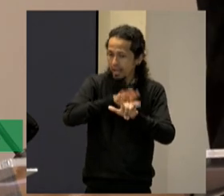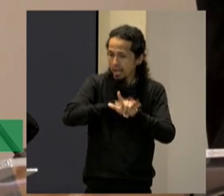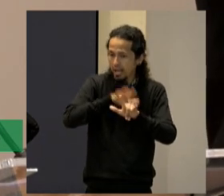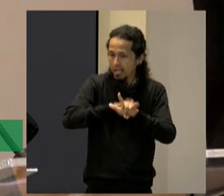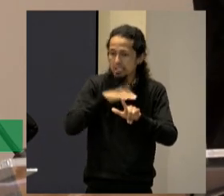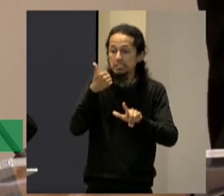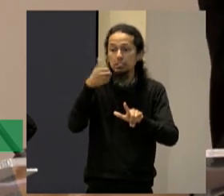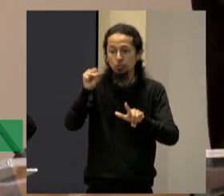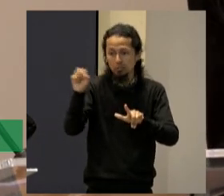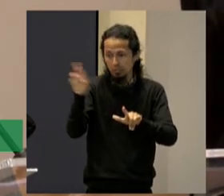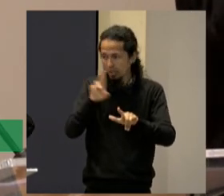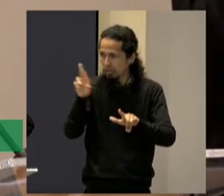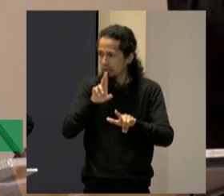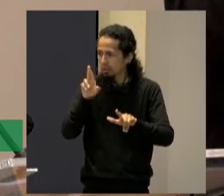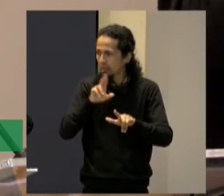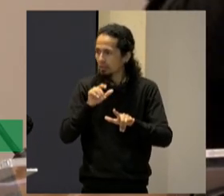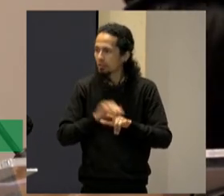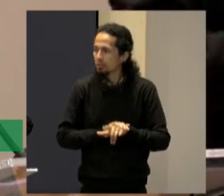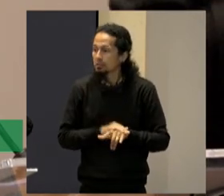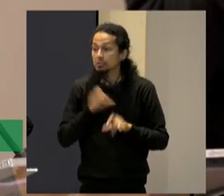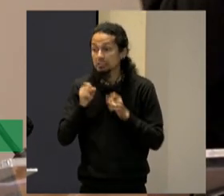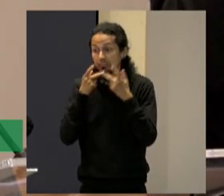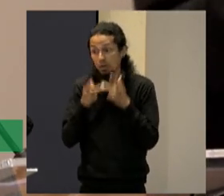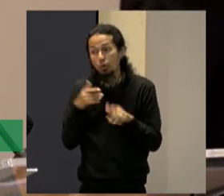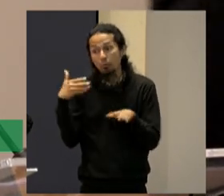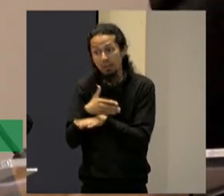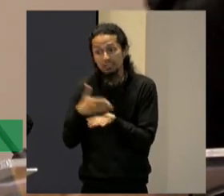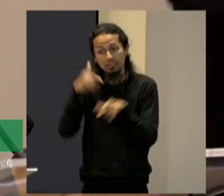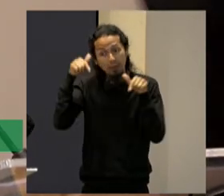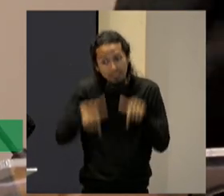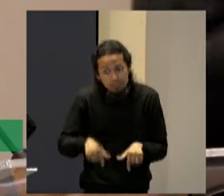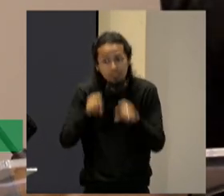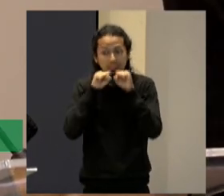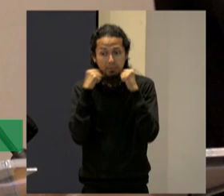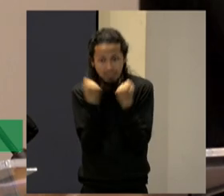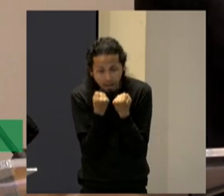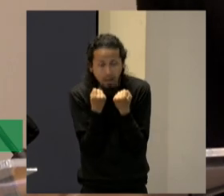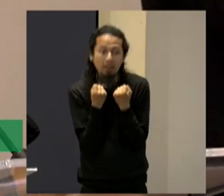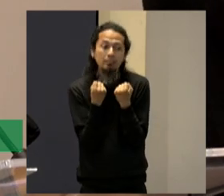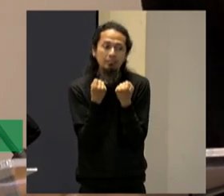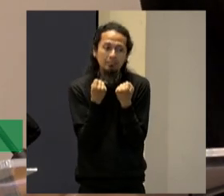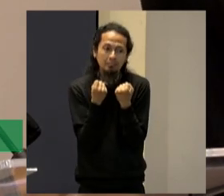quem indicar lá que está fazendo parte do evento aqui,